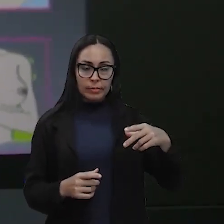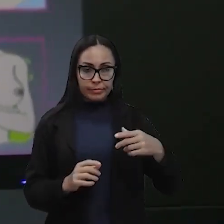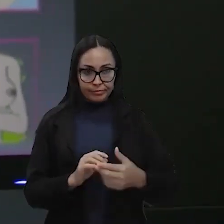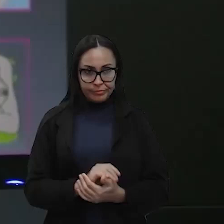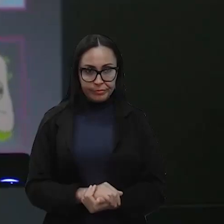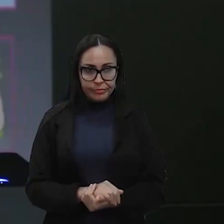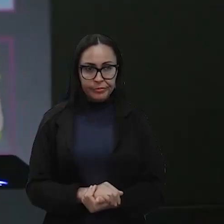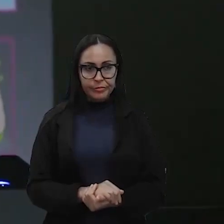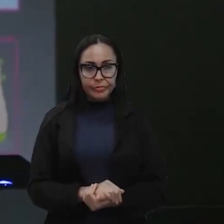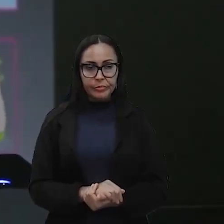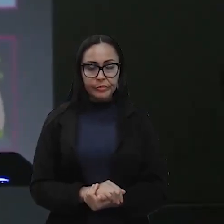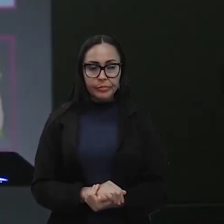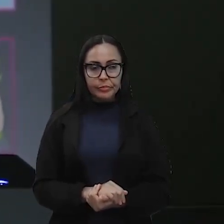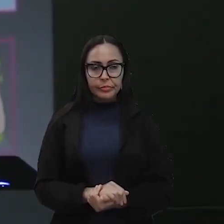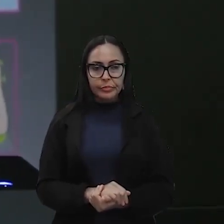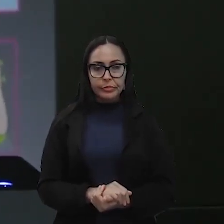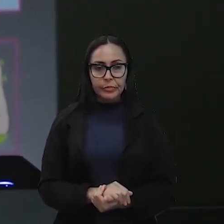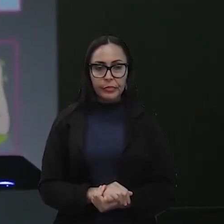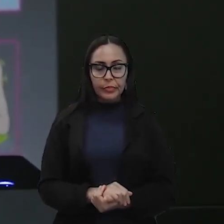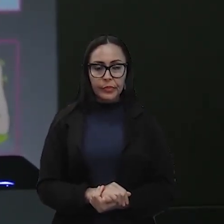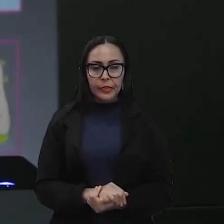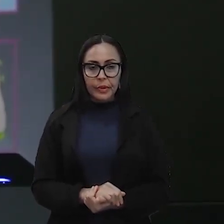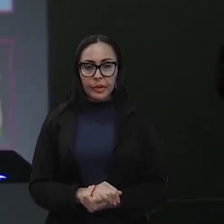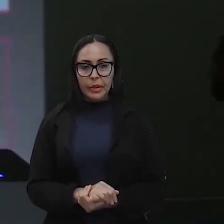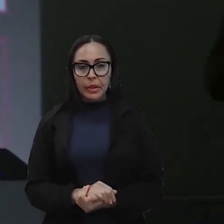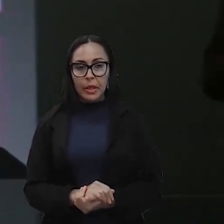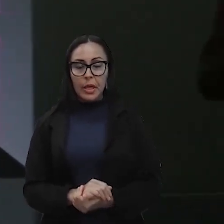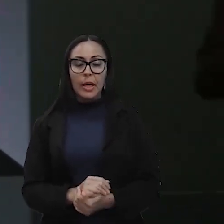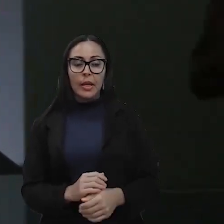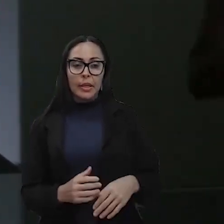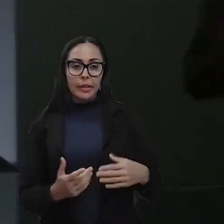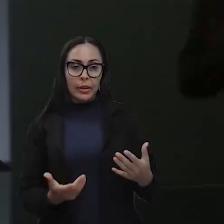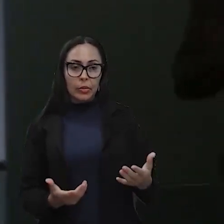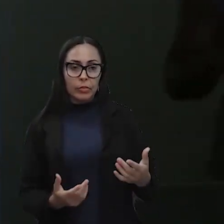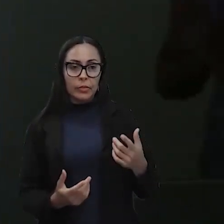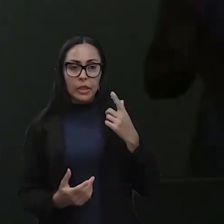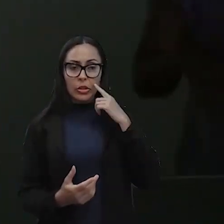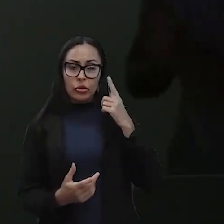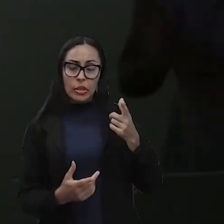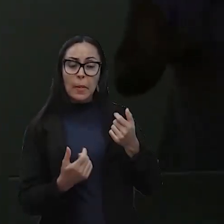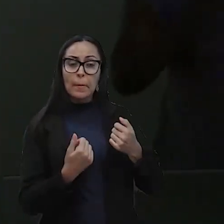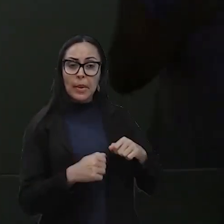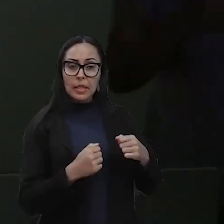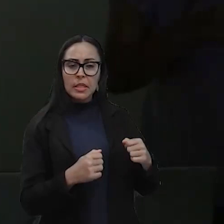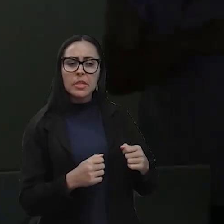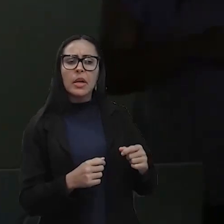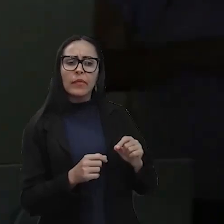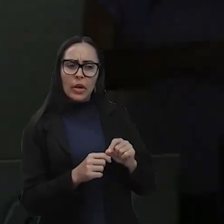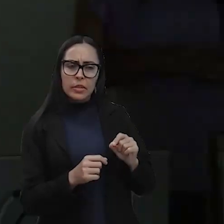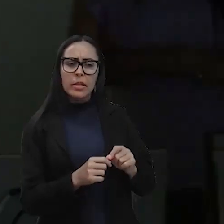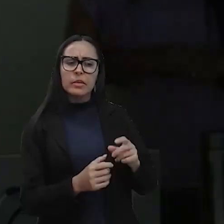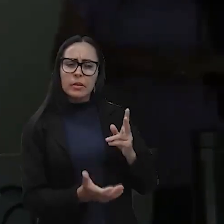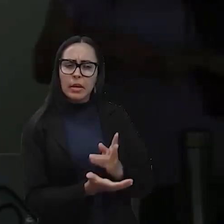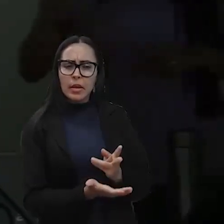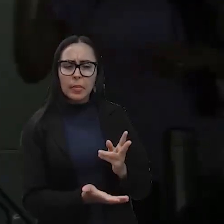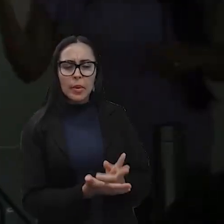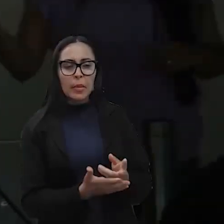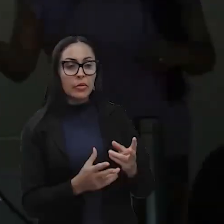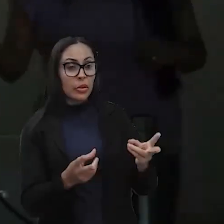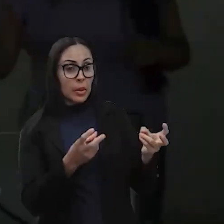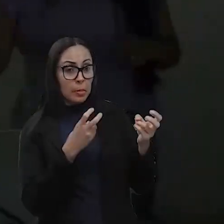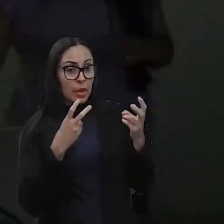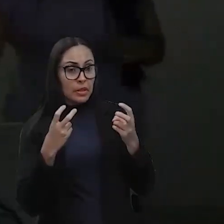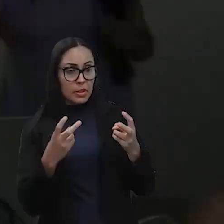quê. E aí a rede privada diz que a gente precisa estar fazendo o tempo todo para identificar algum sinal prévio e fazer